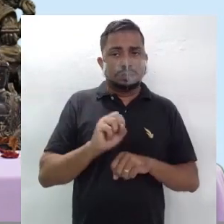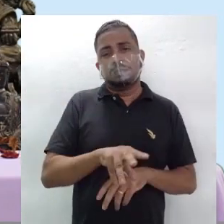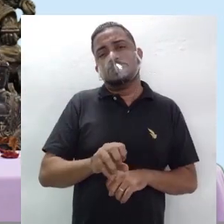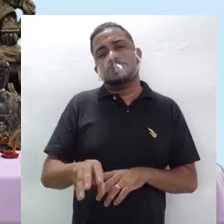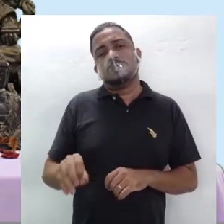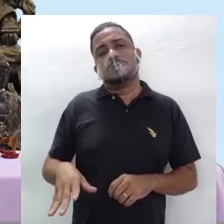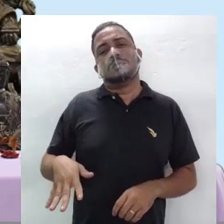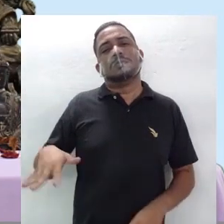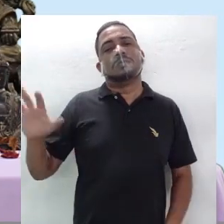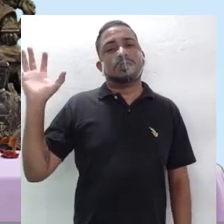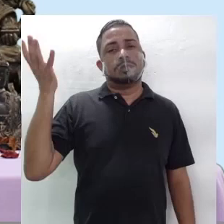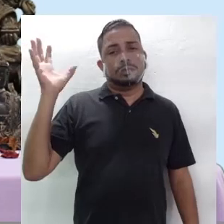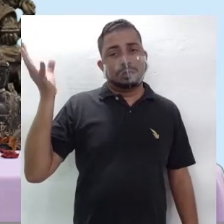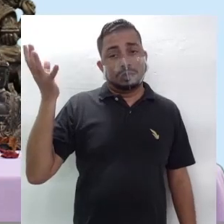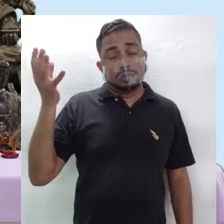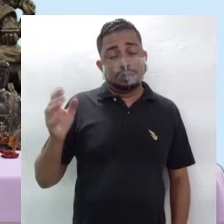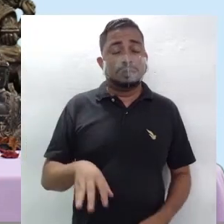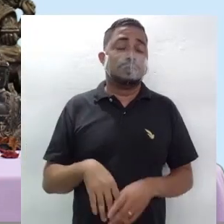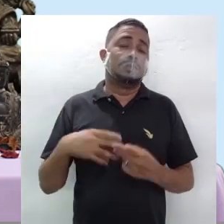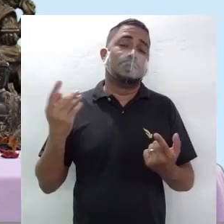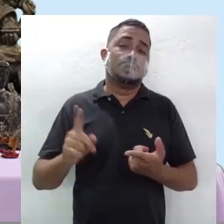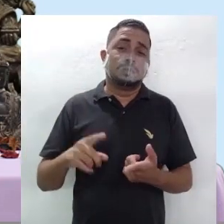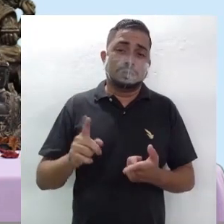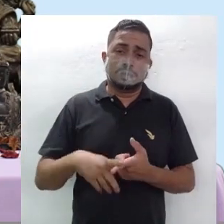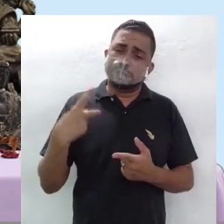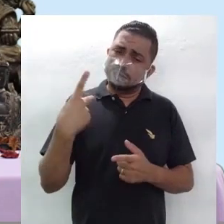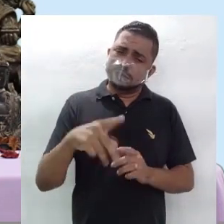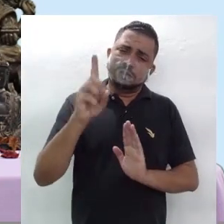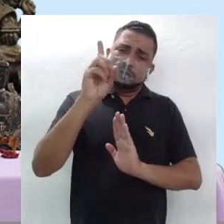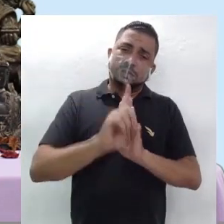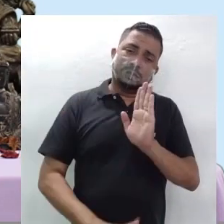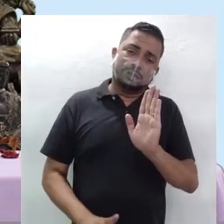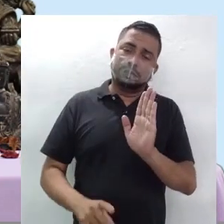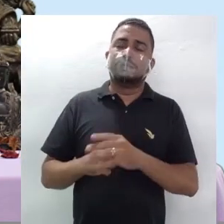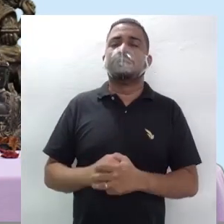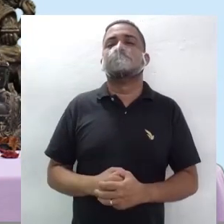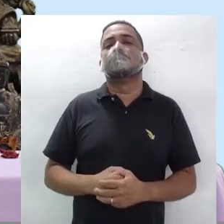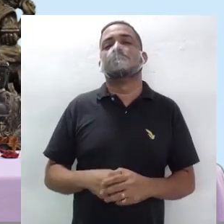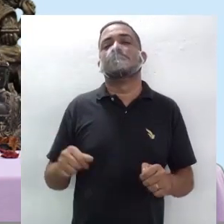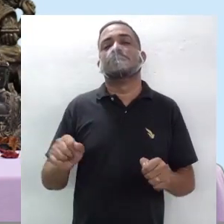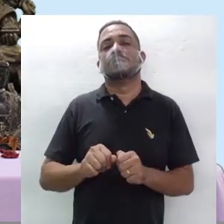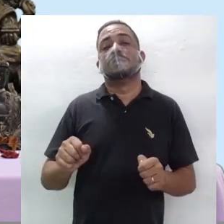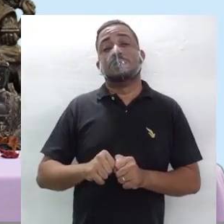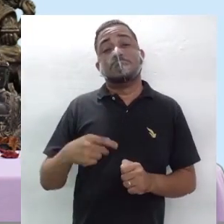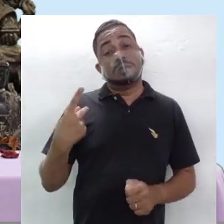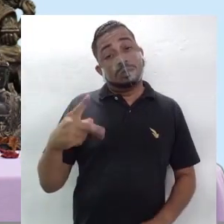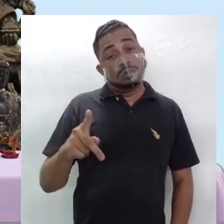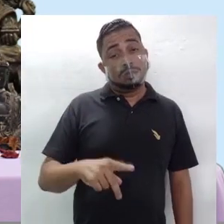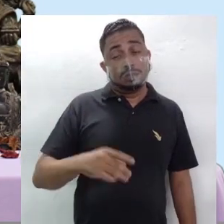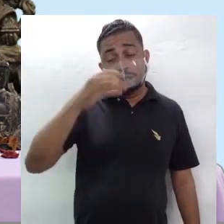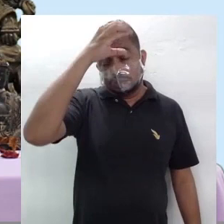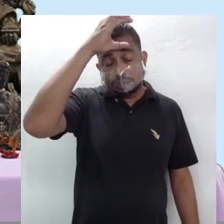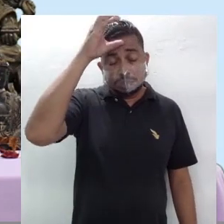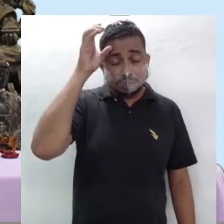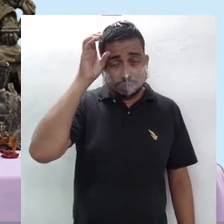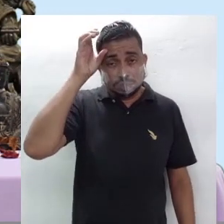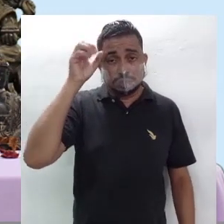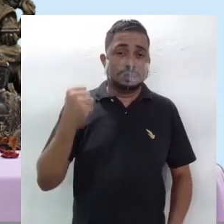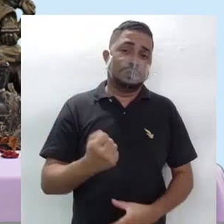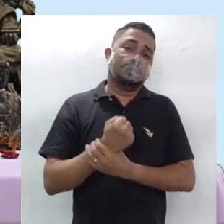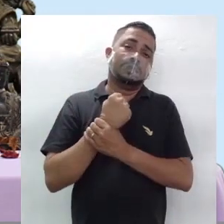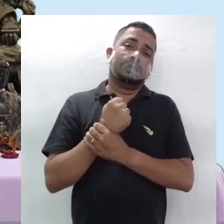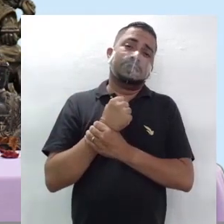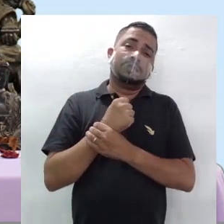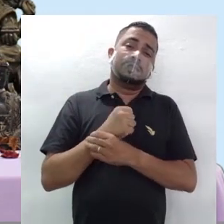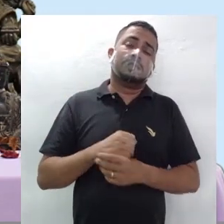educação ambiental e o seu direito de exercer, né, a sua cidadania, que é